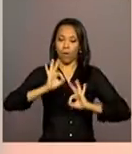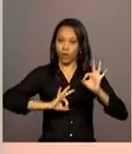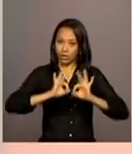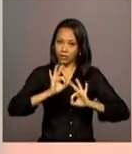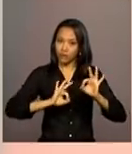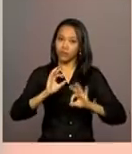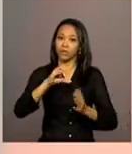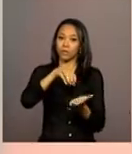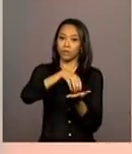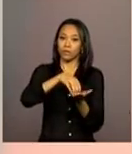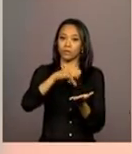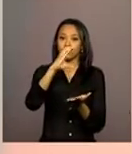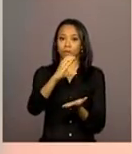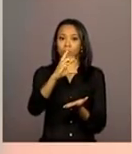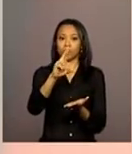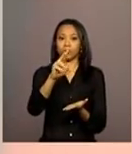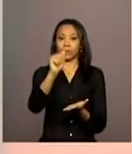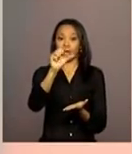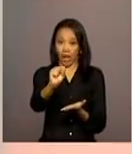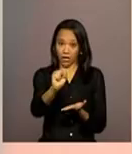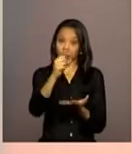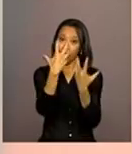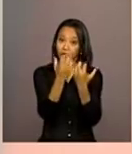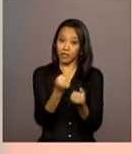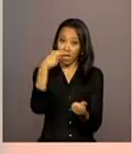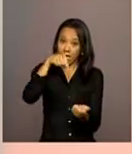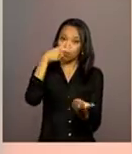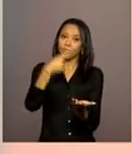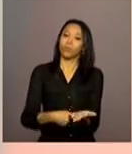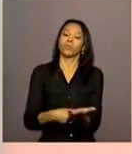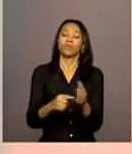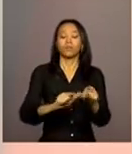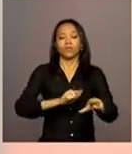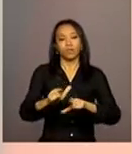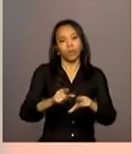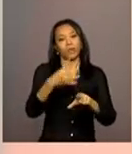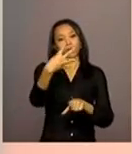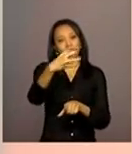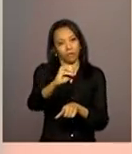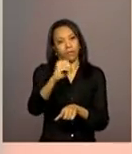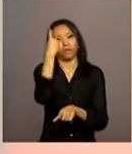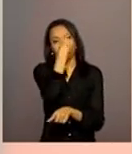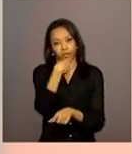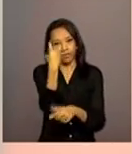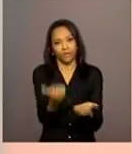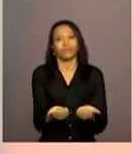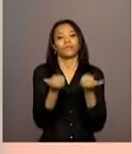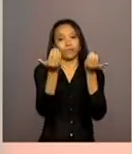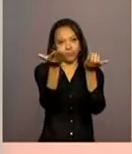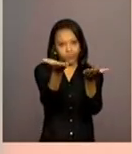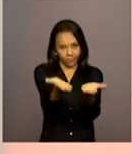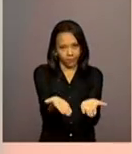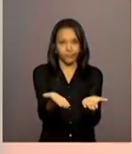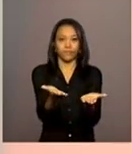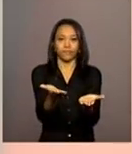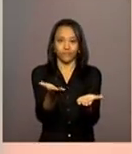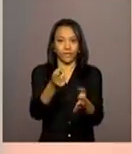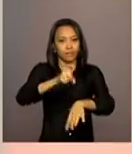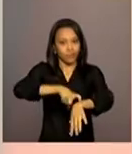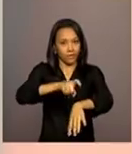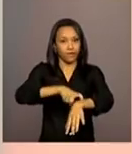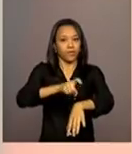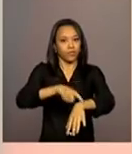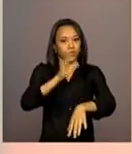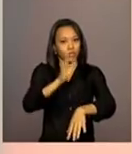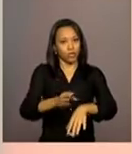respeitar esta responsabilidade que a gente tem dos serviços ofertados nessa nesse tempo que